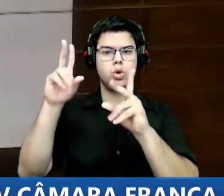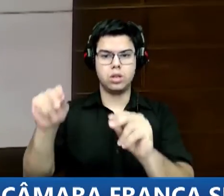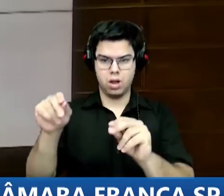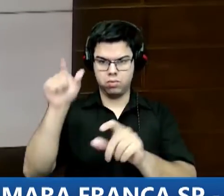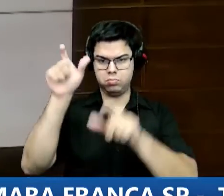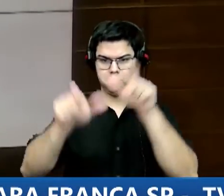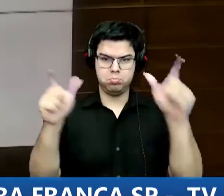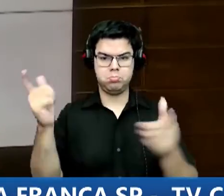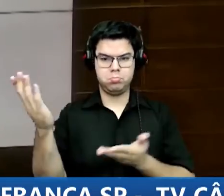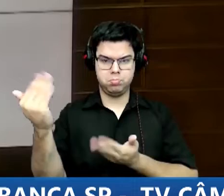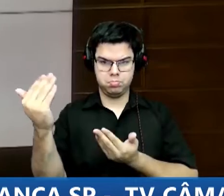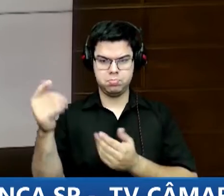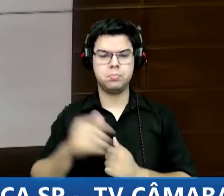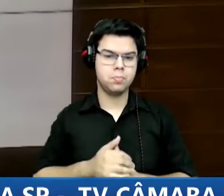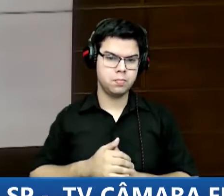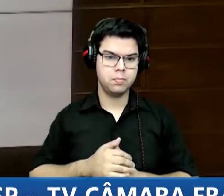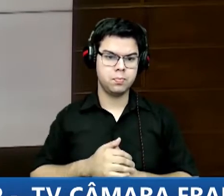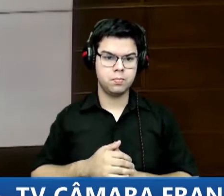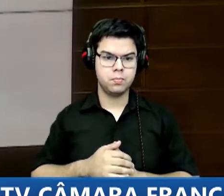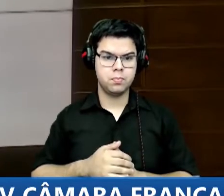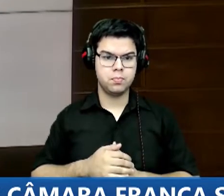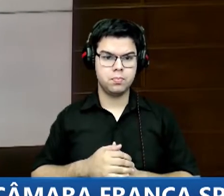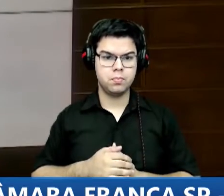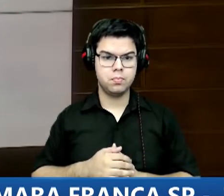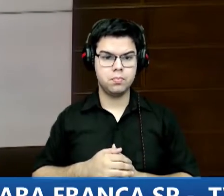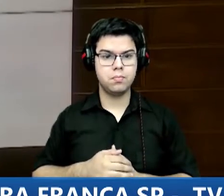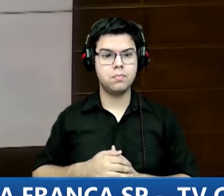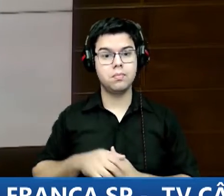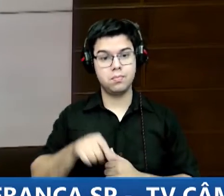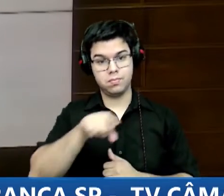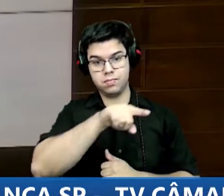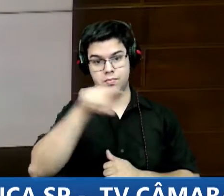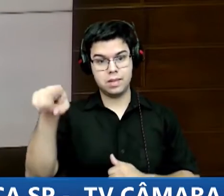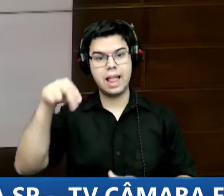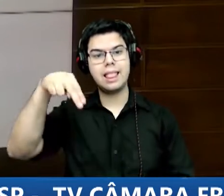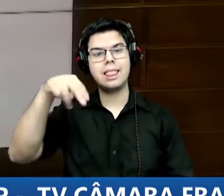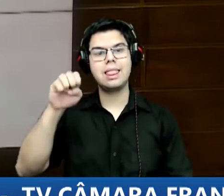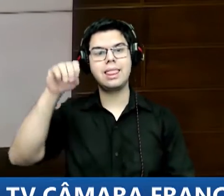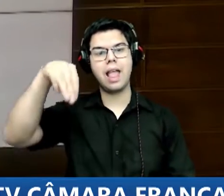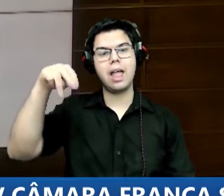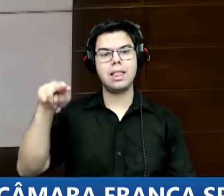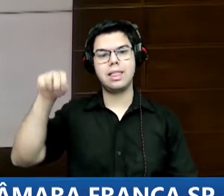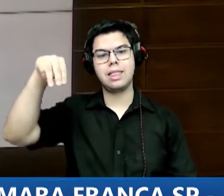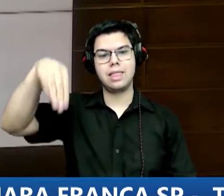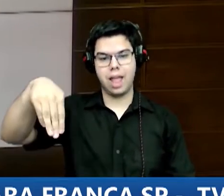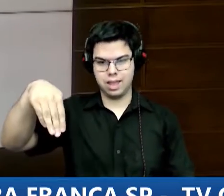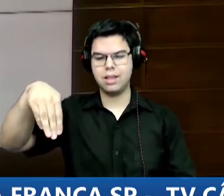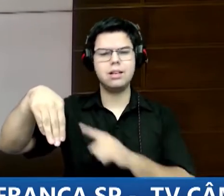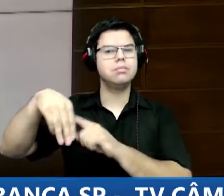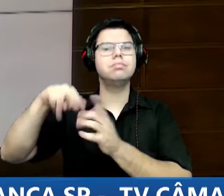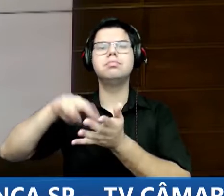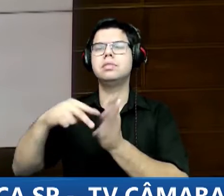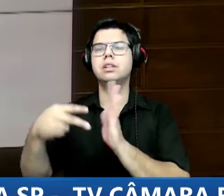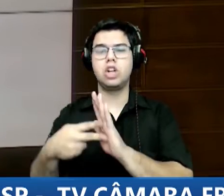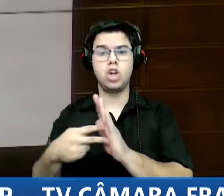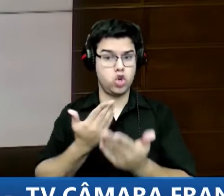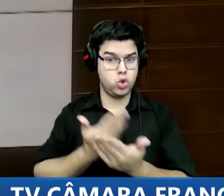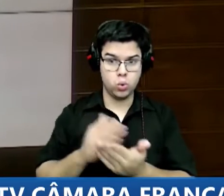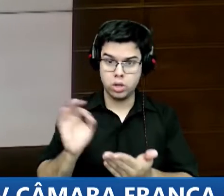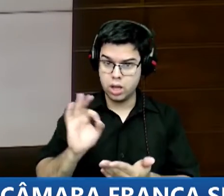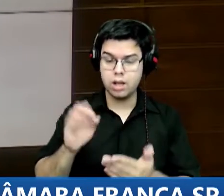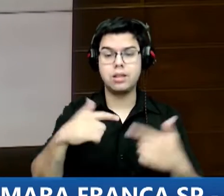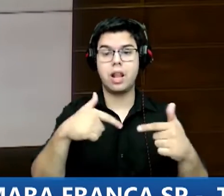E a geração neném, que não estuda e nem trabalha na época, era cerca de 12% dos nossos jovens. Está aí o nosso ciclo